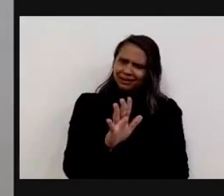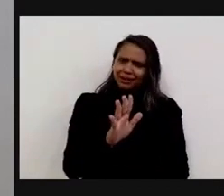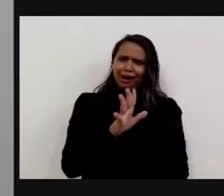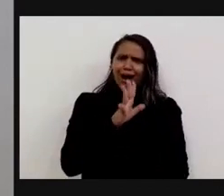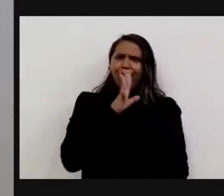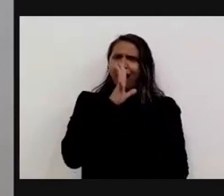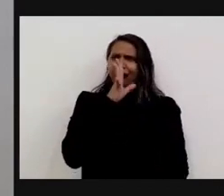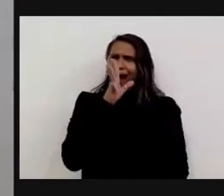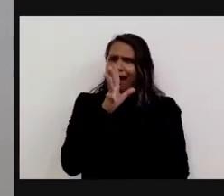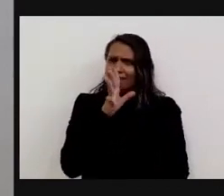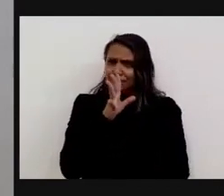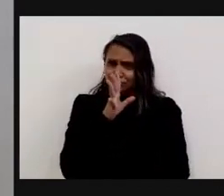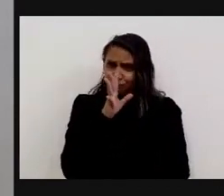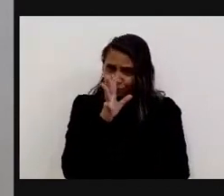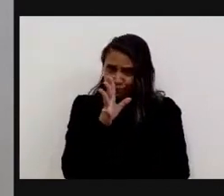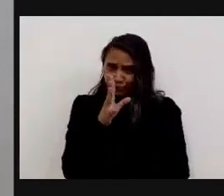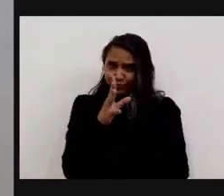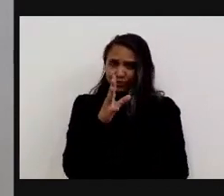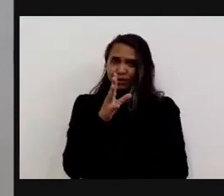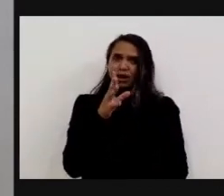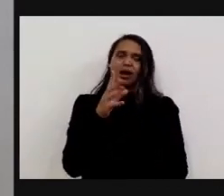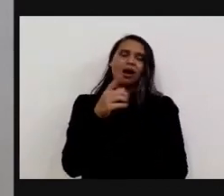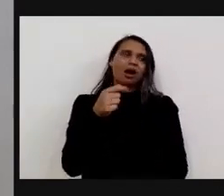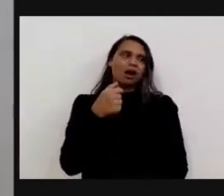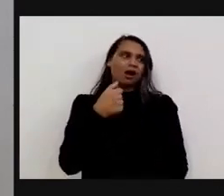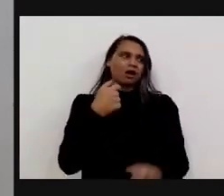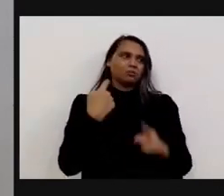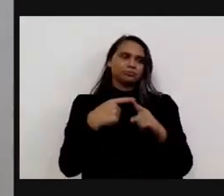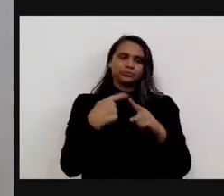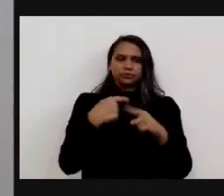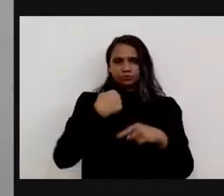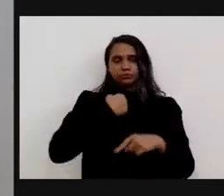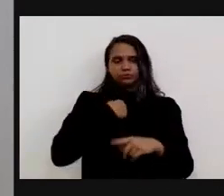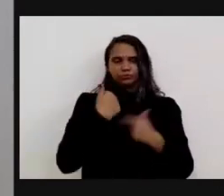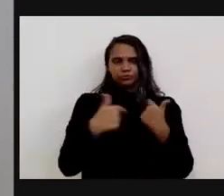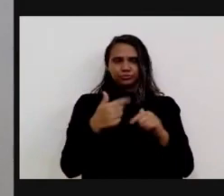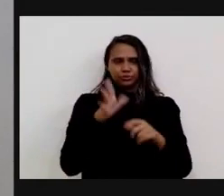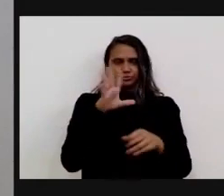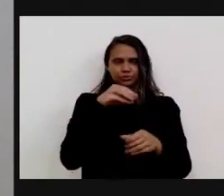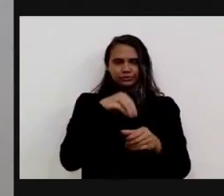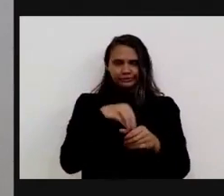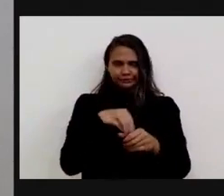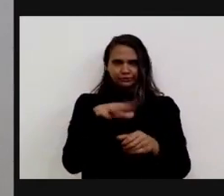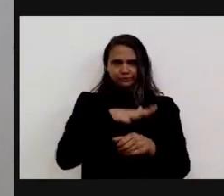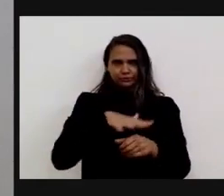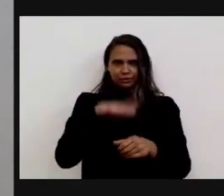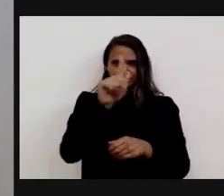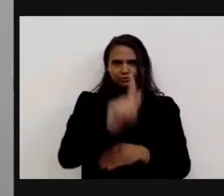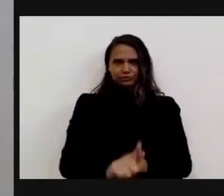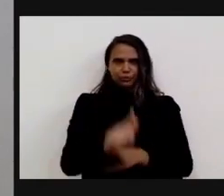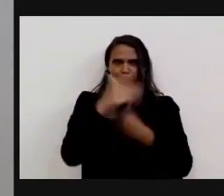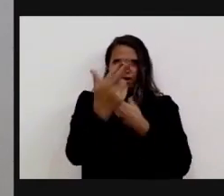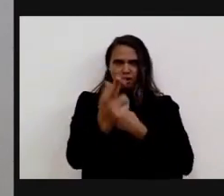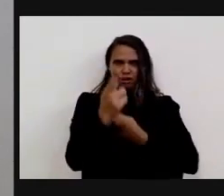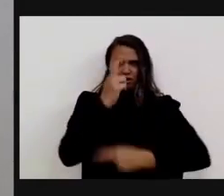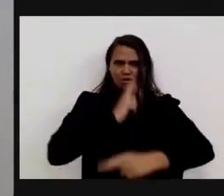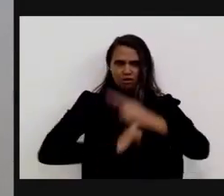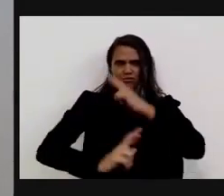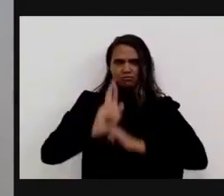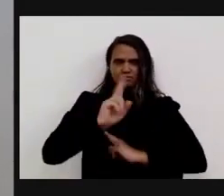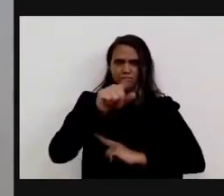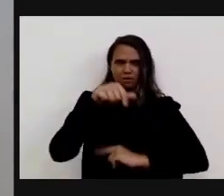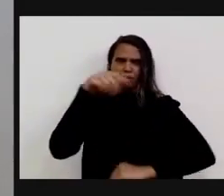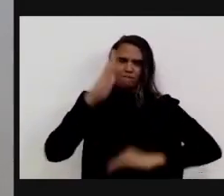fazer uma coisa boa para o nosso bem-estar mas o exemplo que eu tava dando da construção de relacionamento que é uma prática de gestão muito importante né